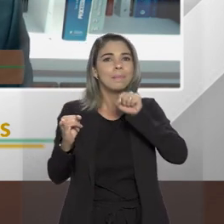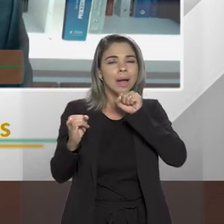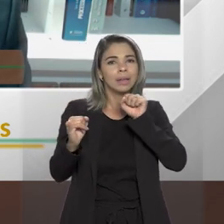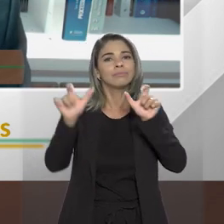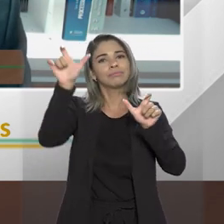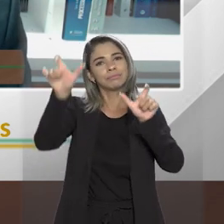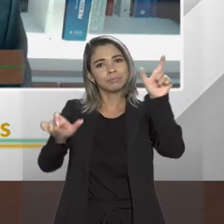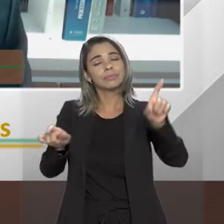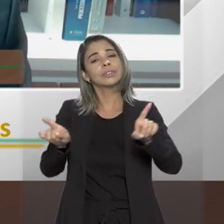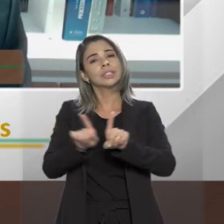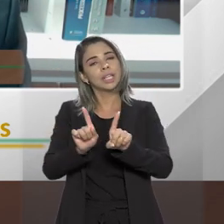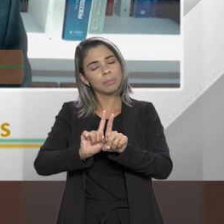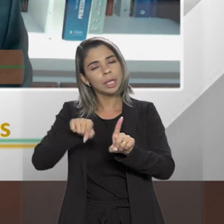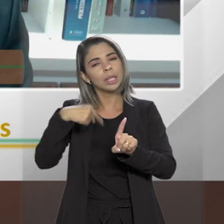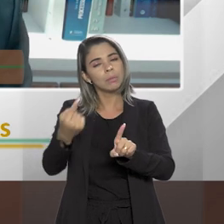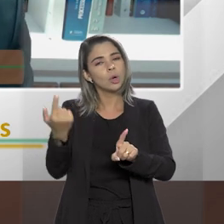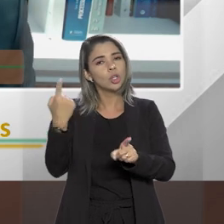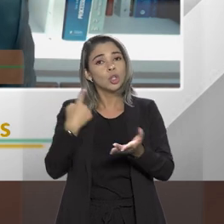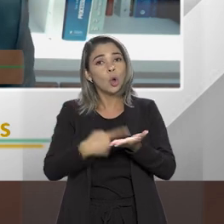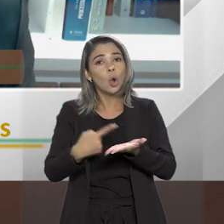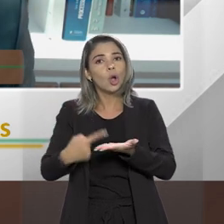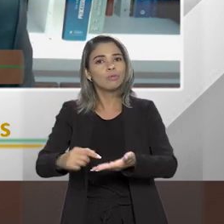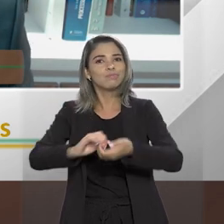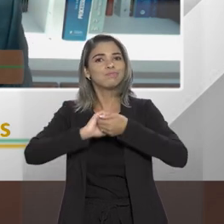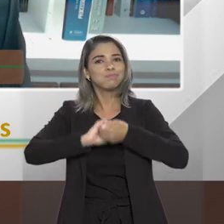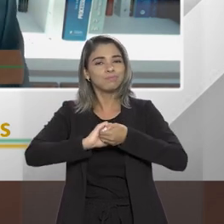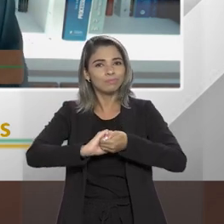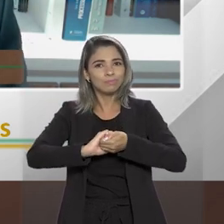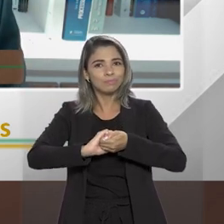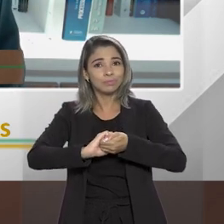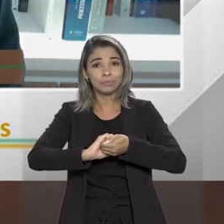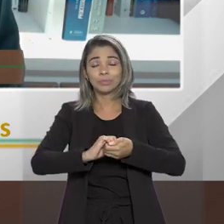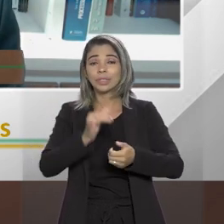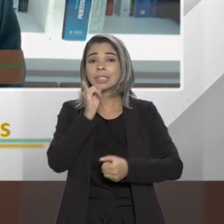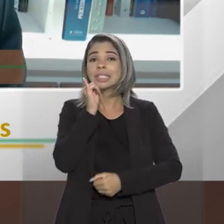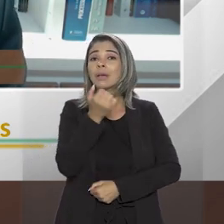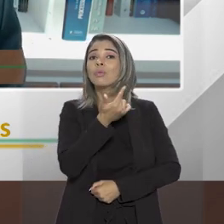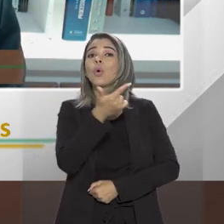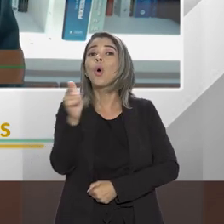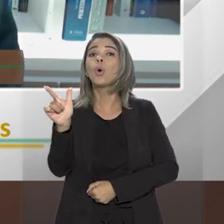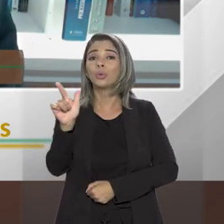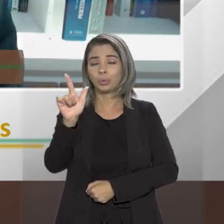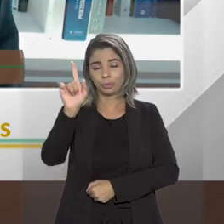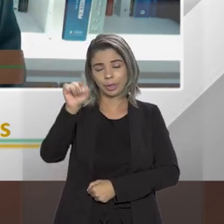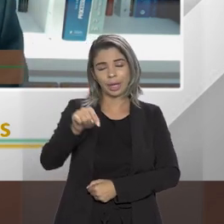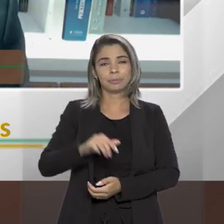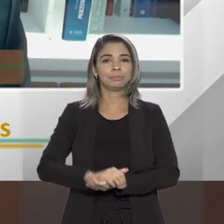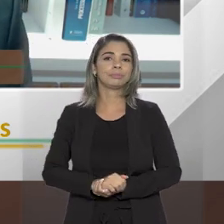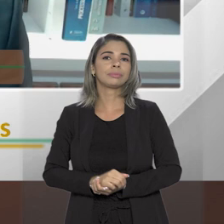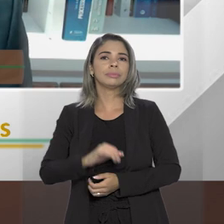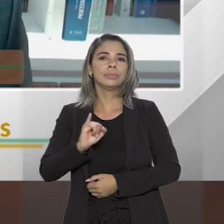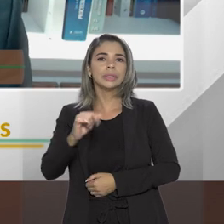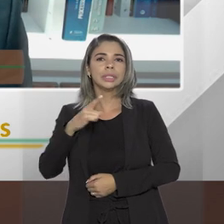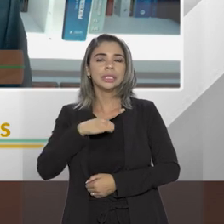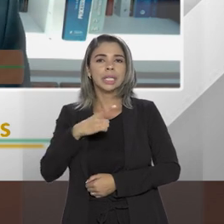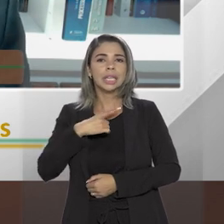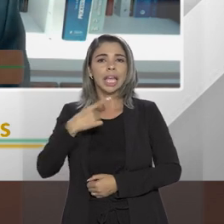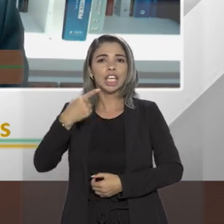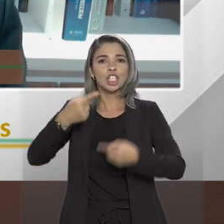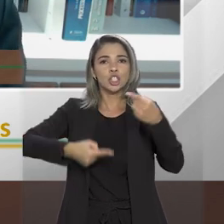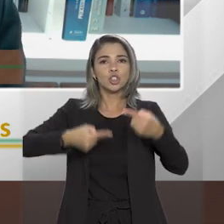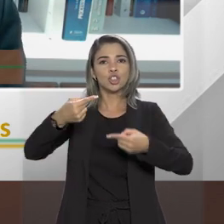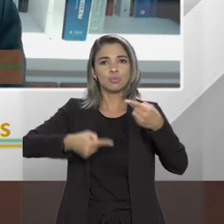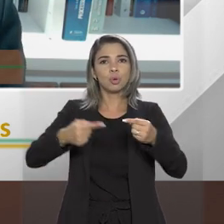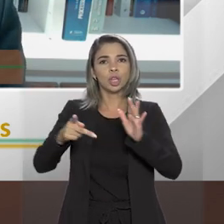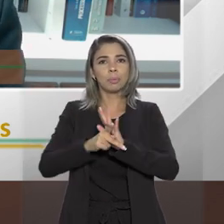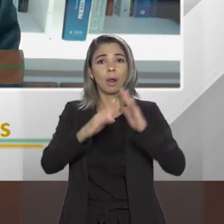depois fazer com que haja a celebração de um acordo. Um outro exemplo da atuação da mediação é quando a gente tem alguma disputa de vizinhança